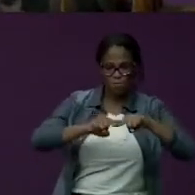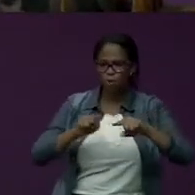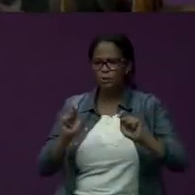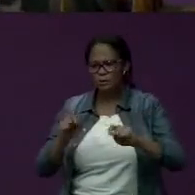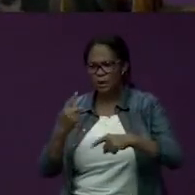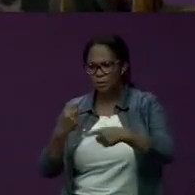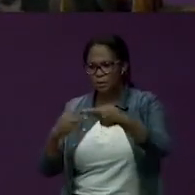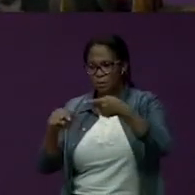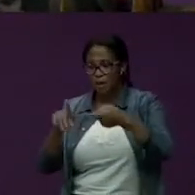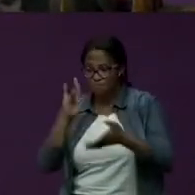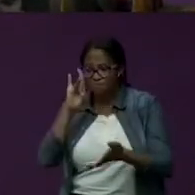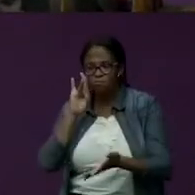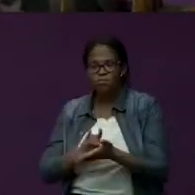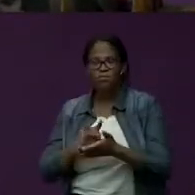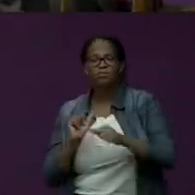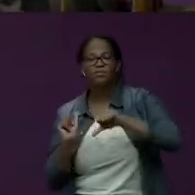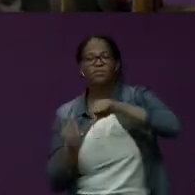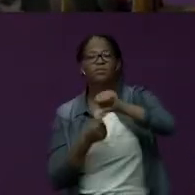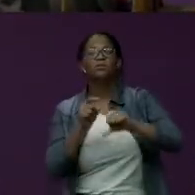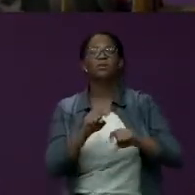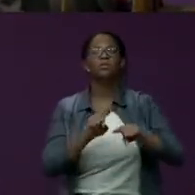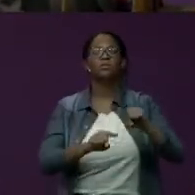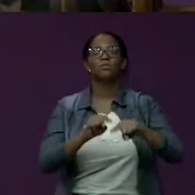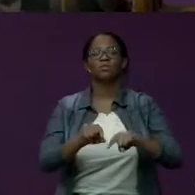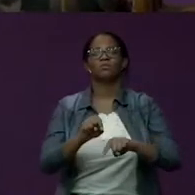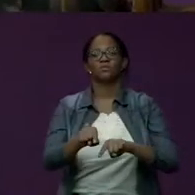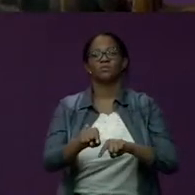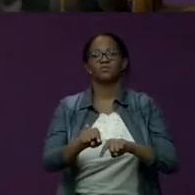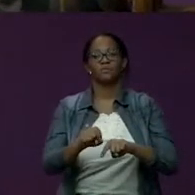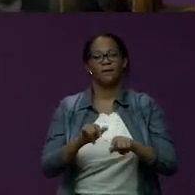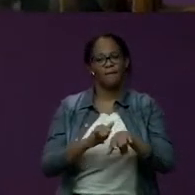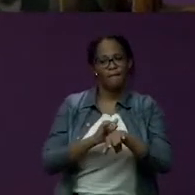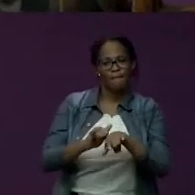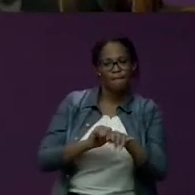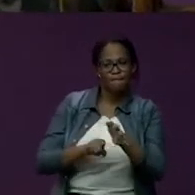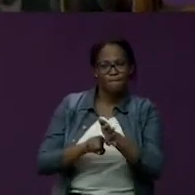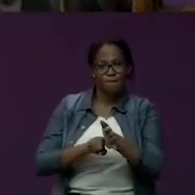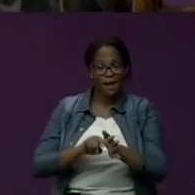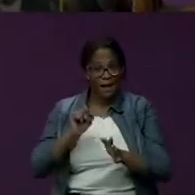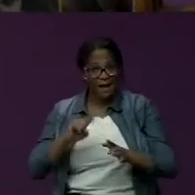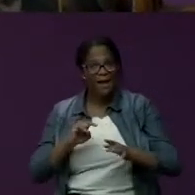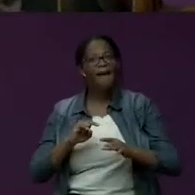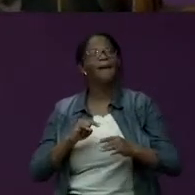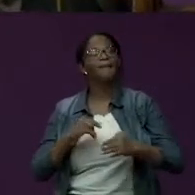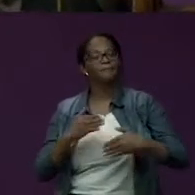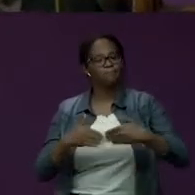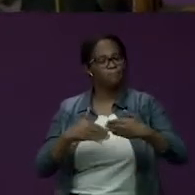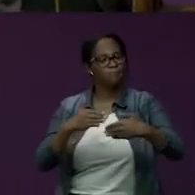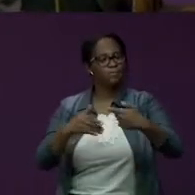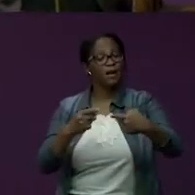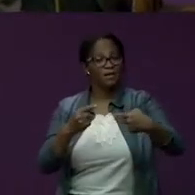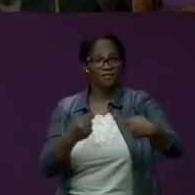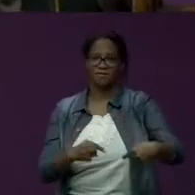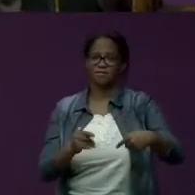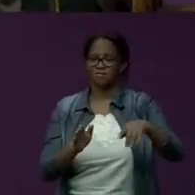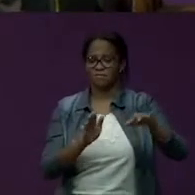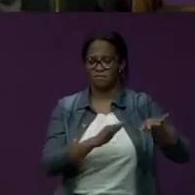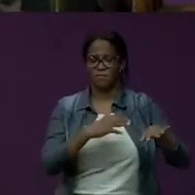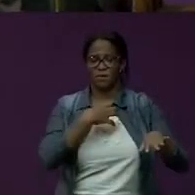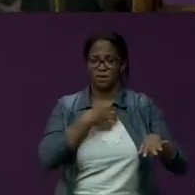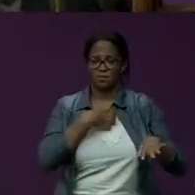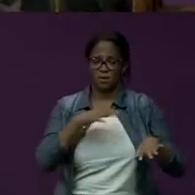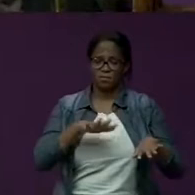transformem efetivamente em produtos, né? Eu acho que esse desenvolvimento é um grande desafio. No campo da